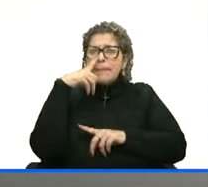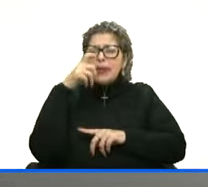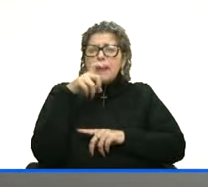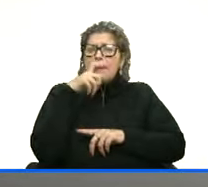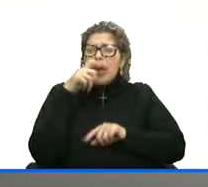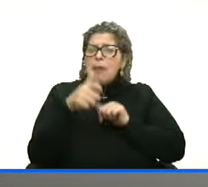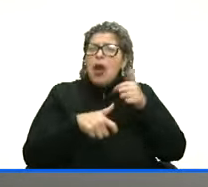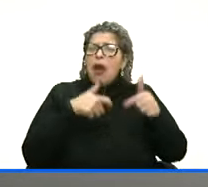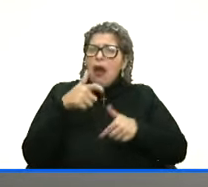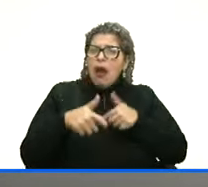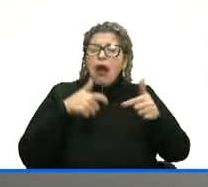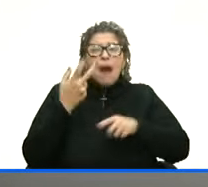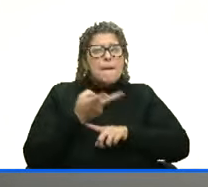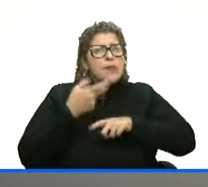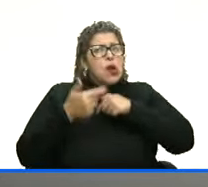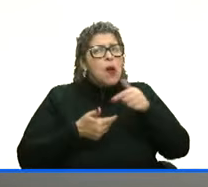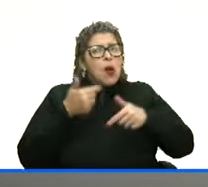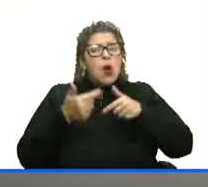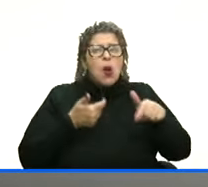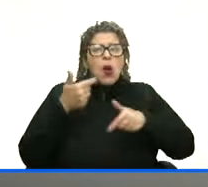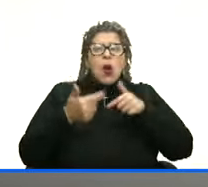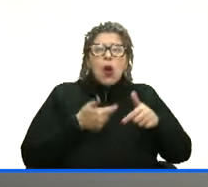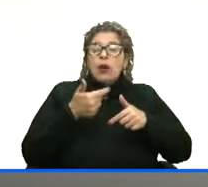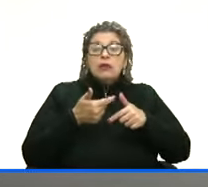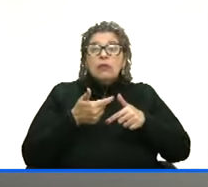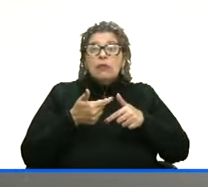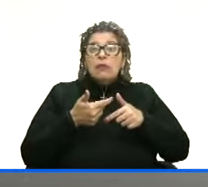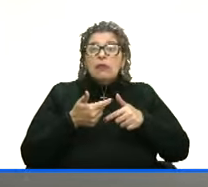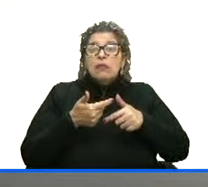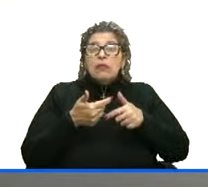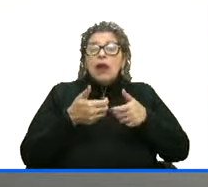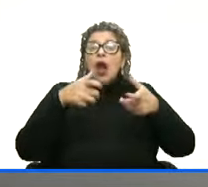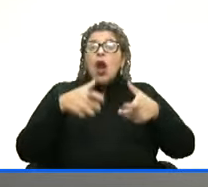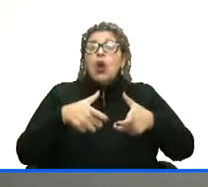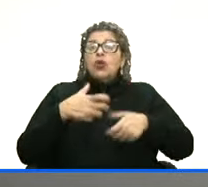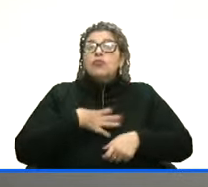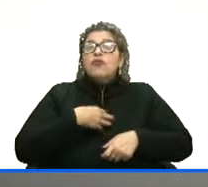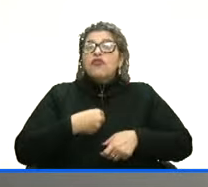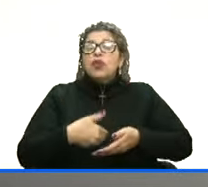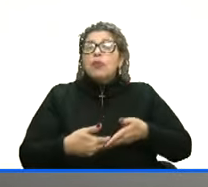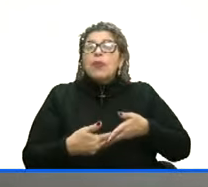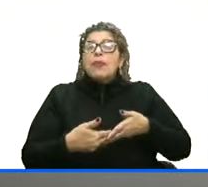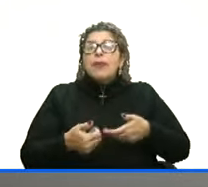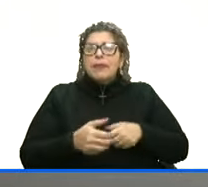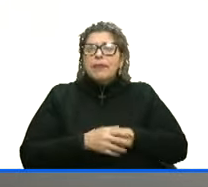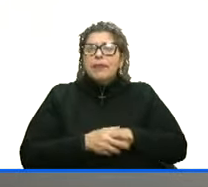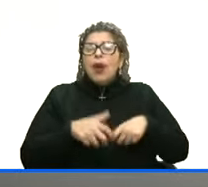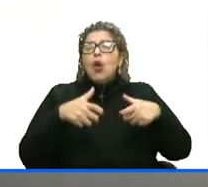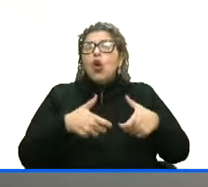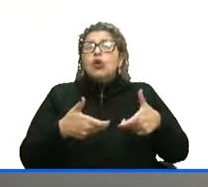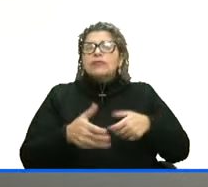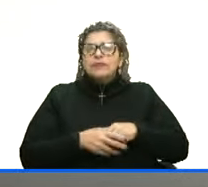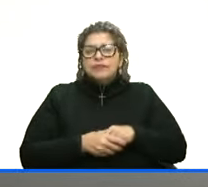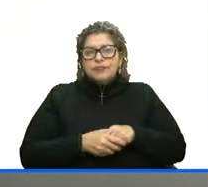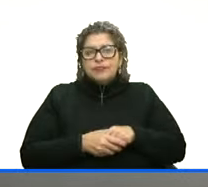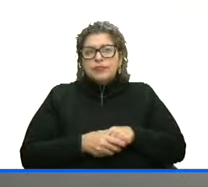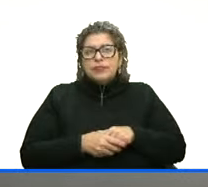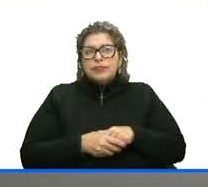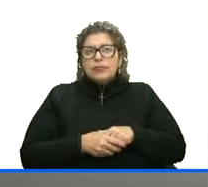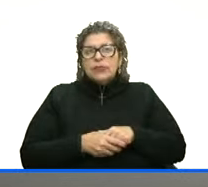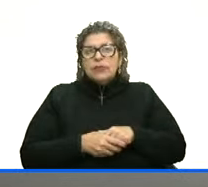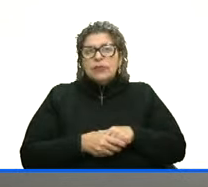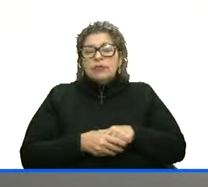precisa trabalhar, precisa procurar emprego, precisa buscar, e não tem exatamente onde deixar o bebê, que é o bebê. Só que tem